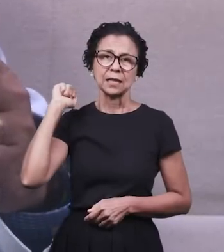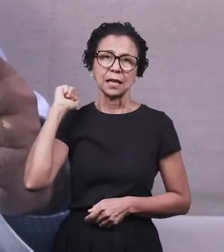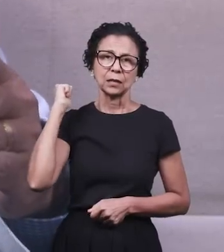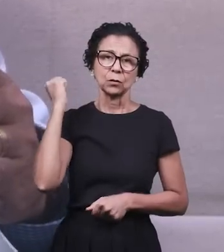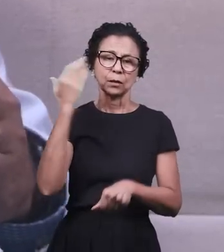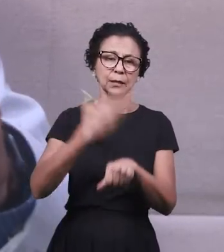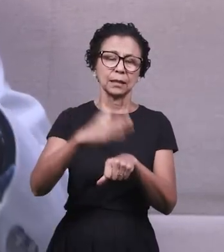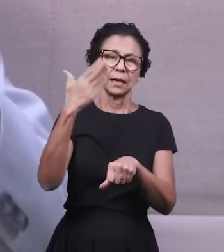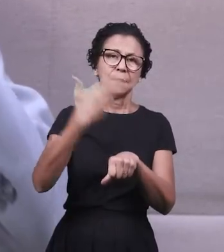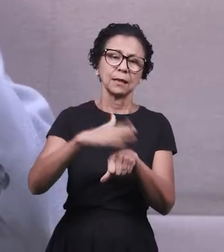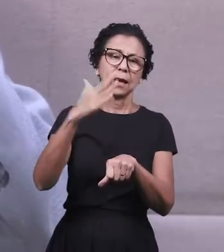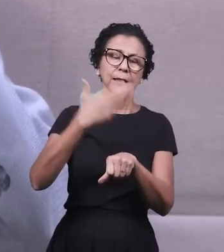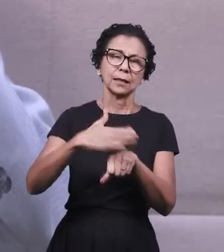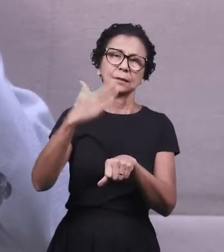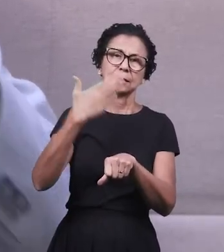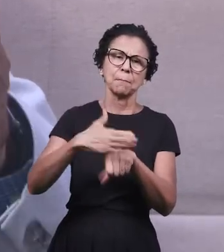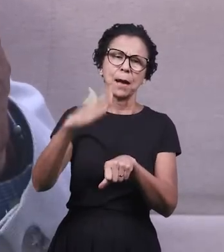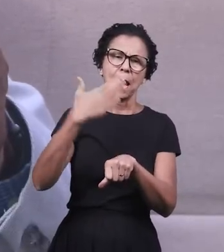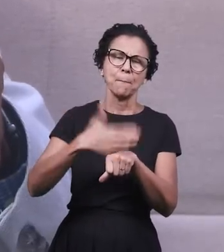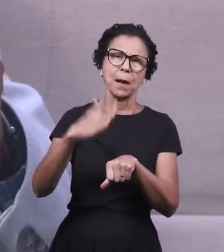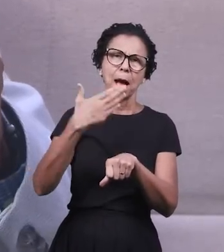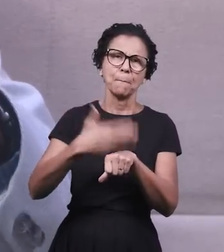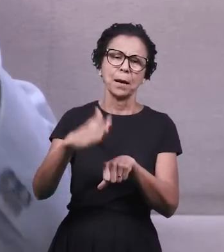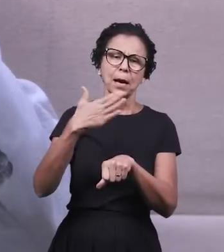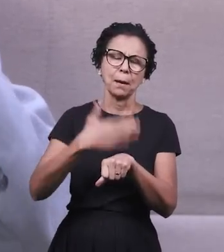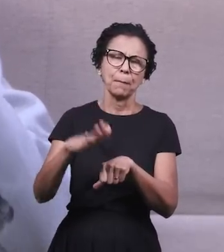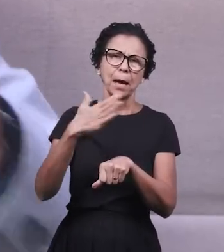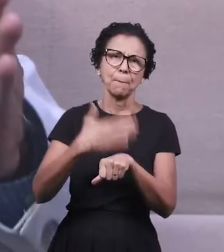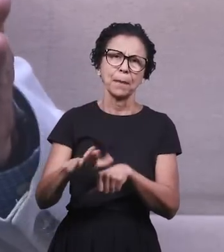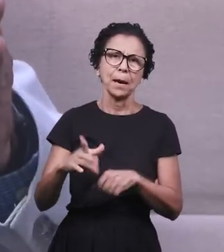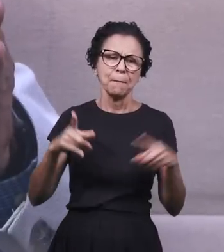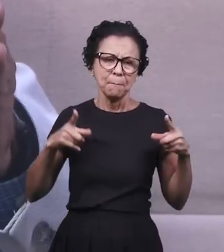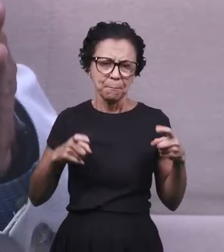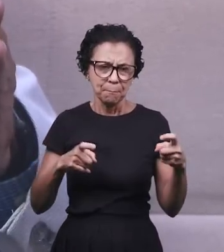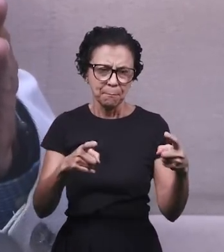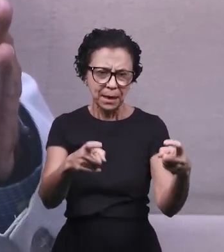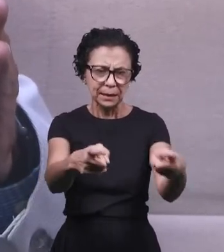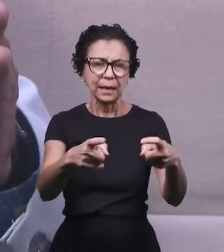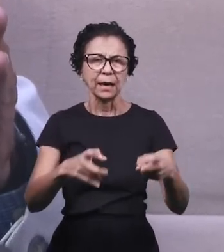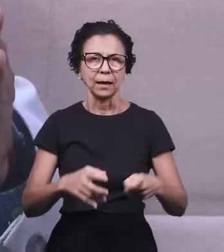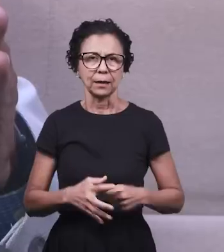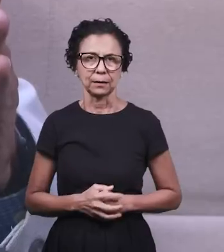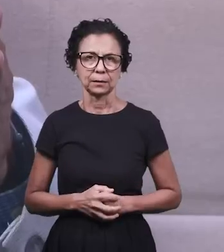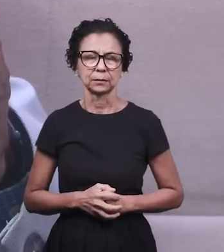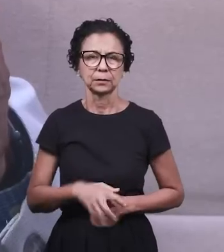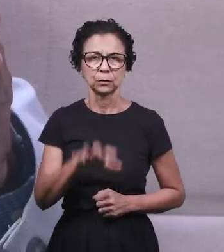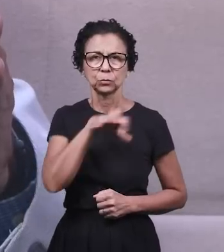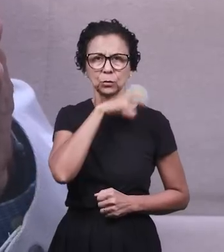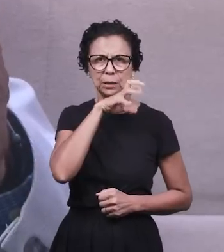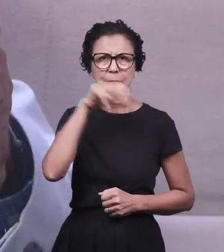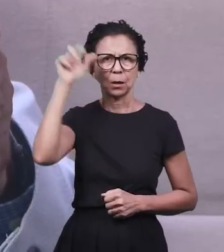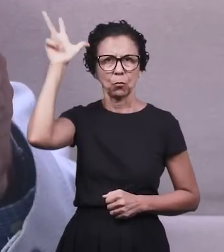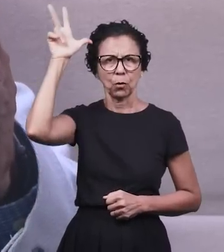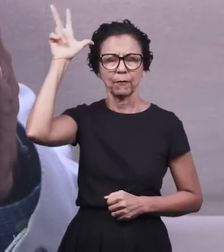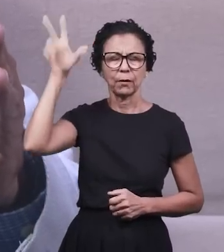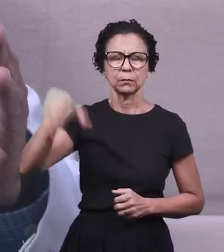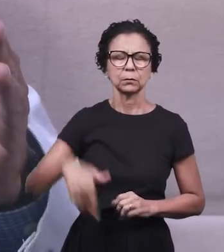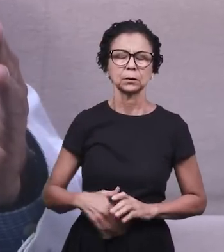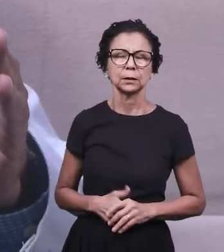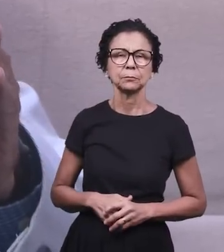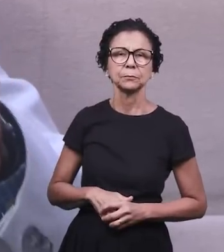pelejas. Então, quando elas iam para a guerra e partiam em direção ao oponente, ao